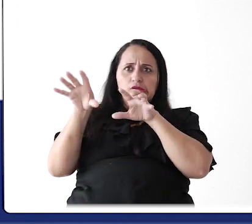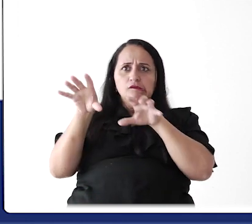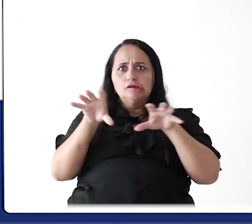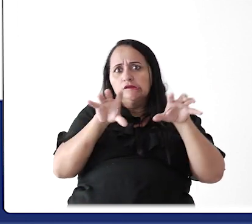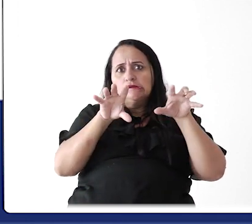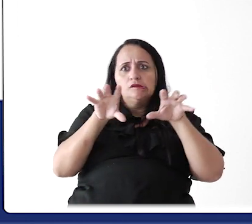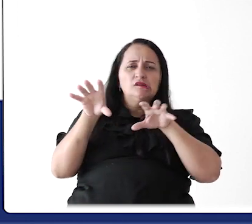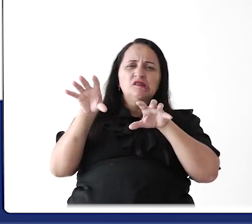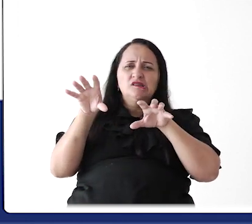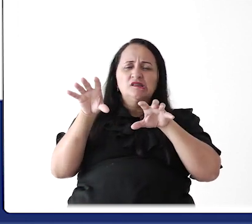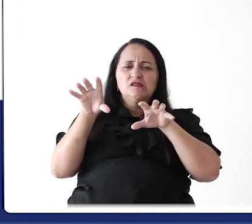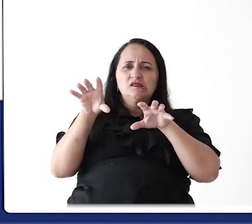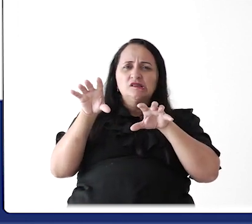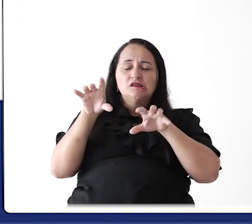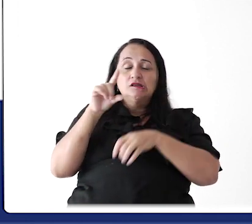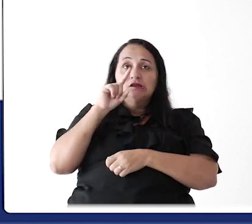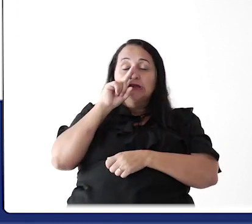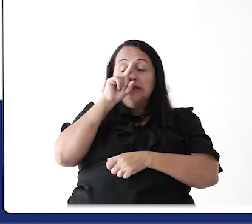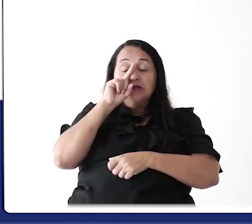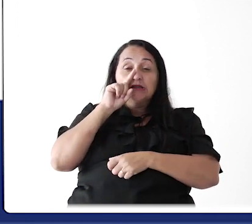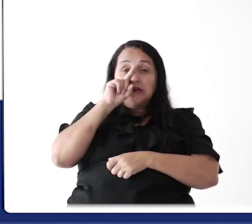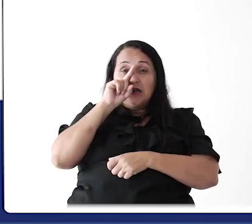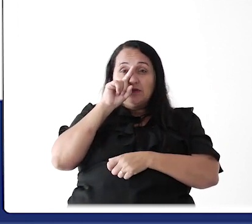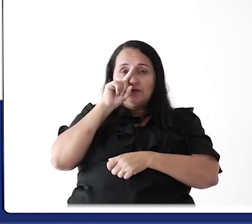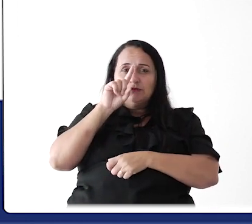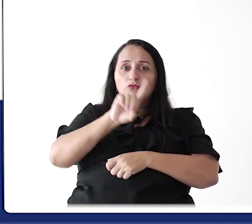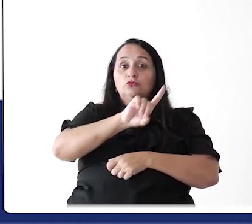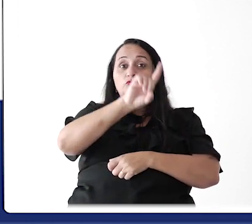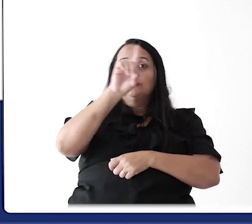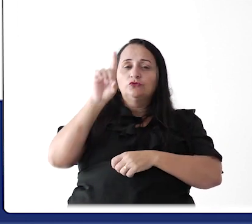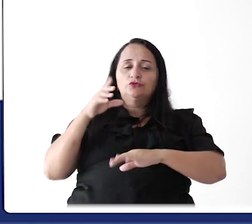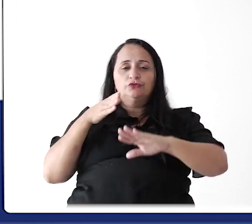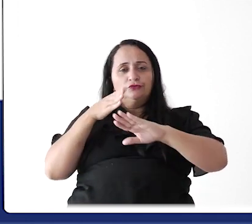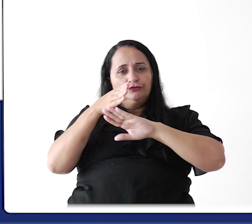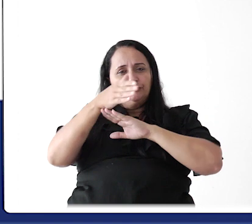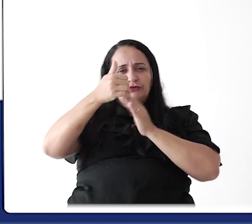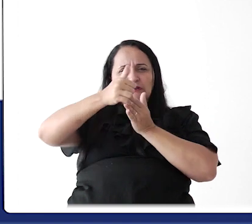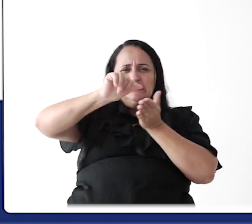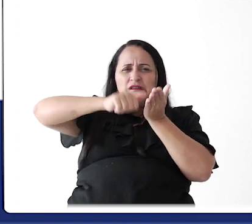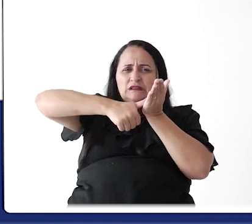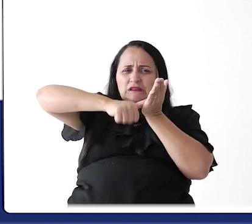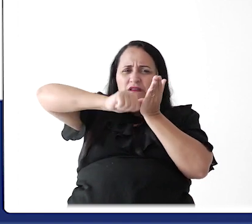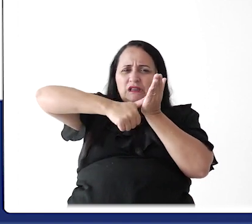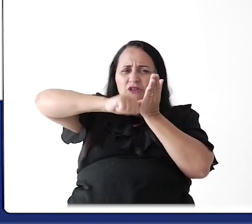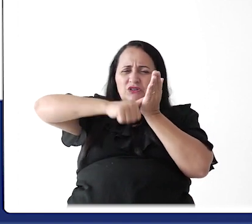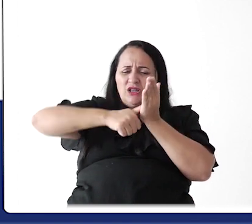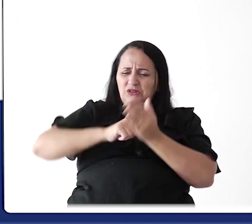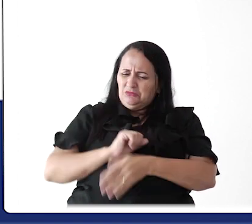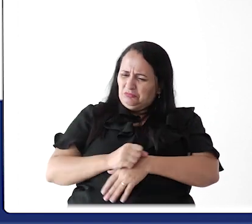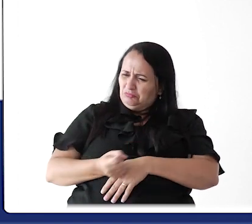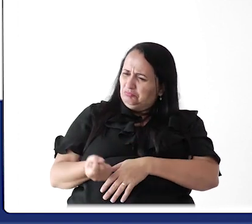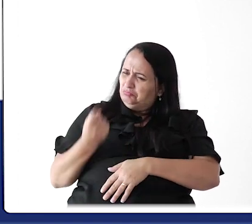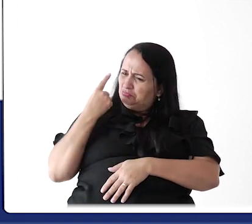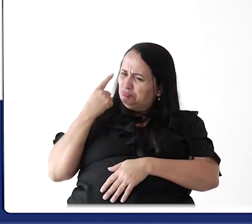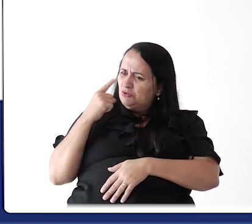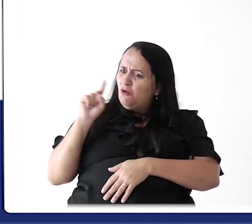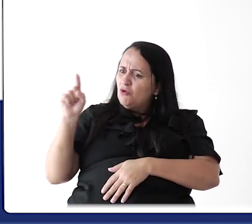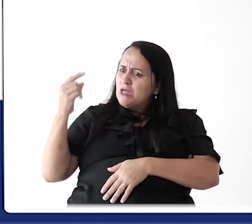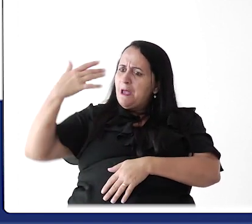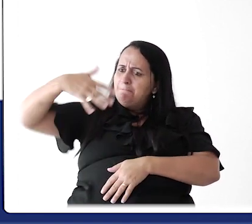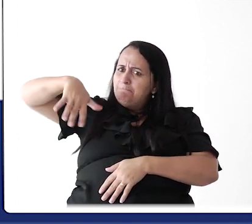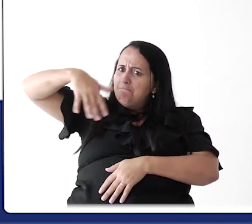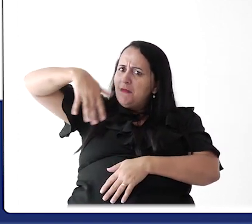grave problema na hora em que Frankenstein foi tirar a carteira de identidade. Como dar identidade a quem era uma mistura de várias